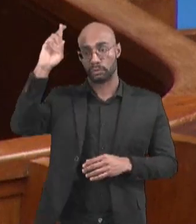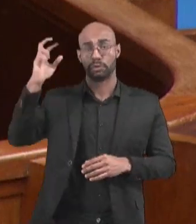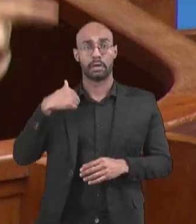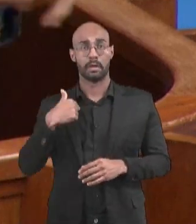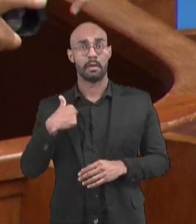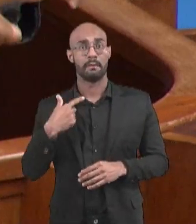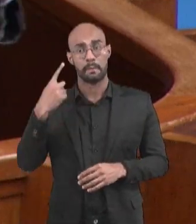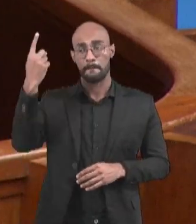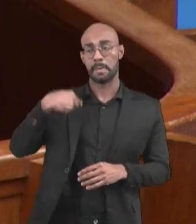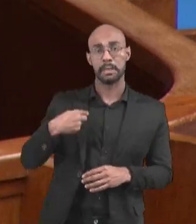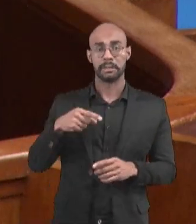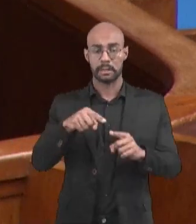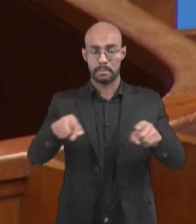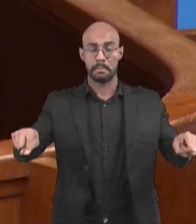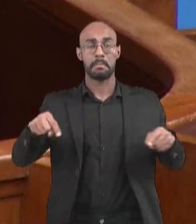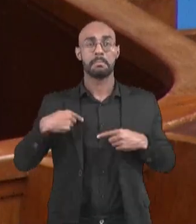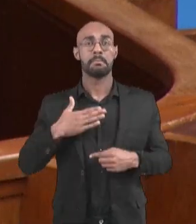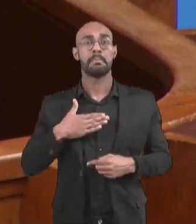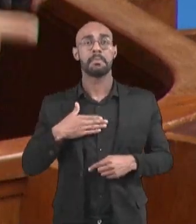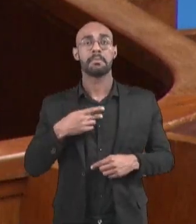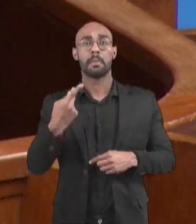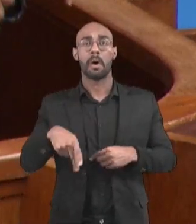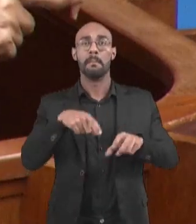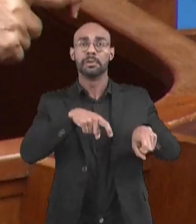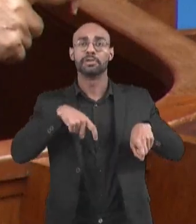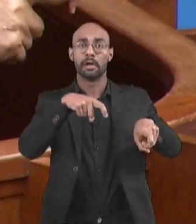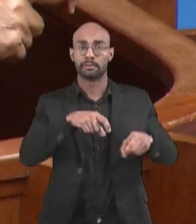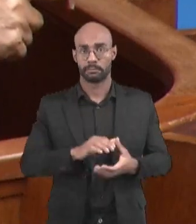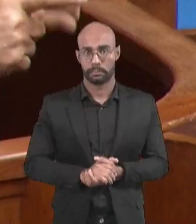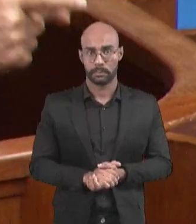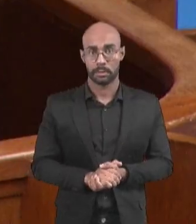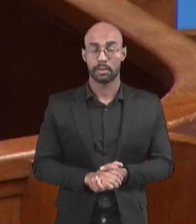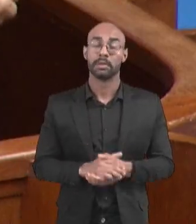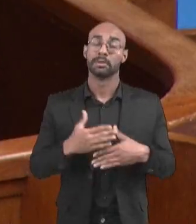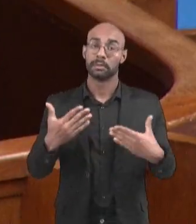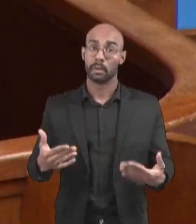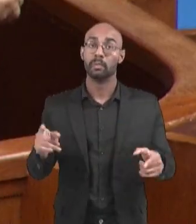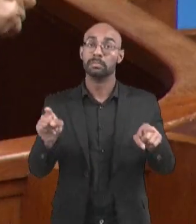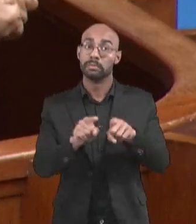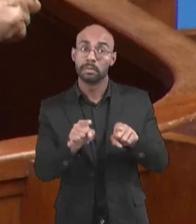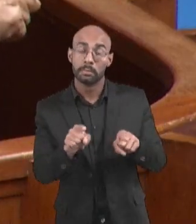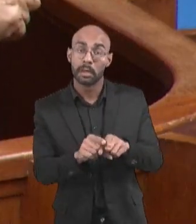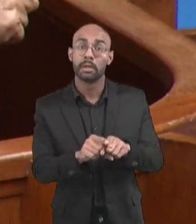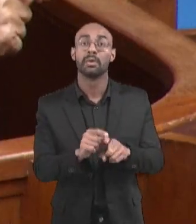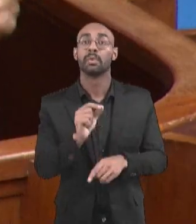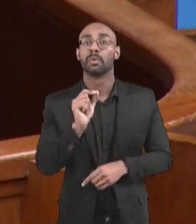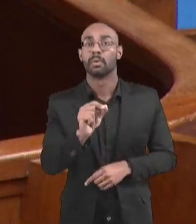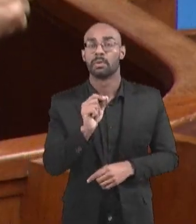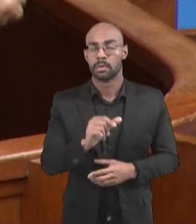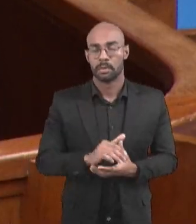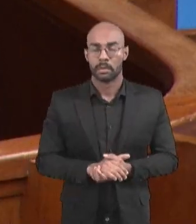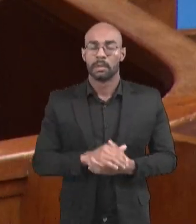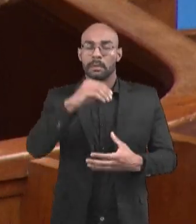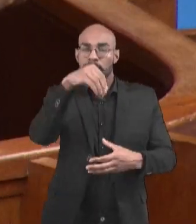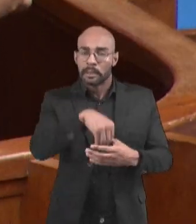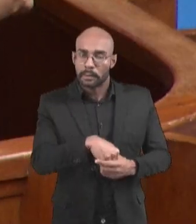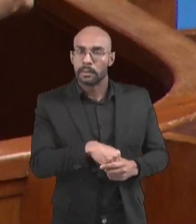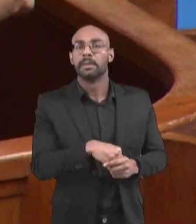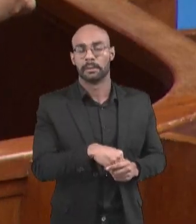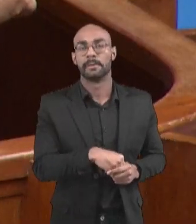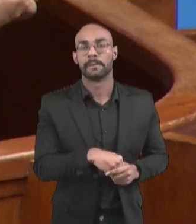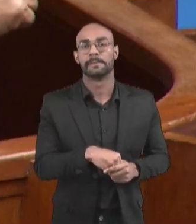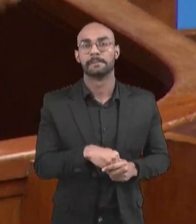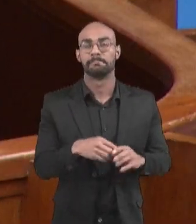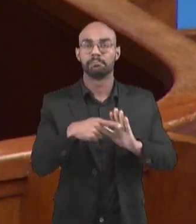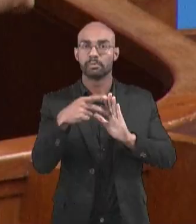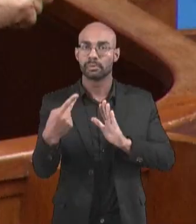rural, não na propriedade privada. Inclusive, fazer as benfeitorias dentro da